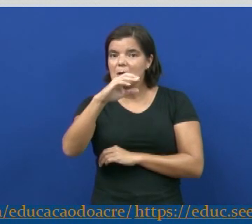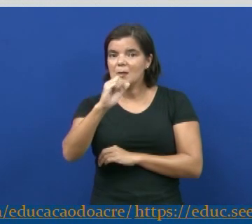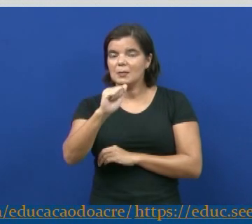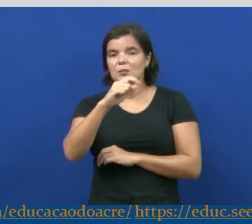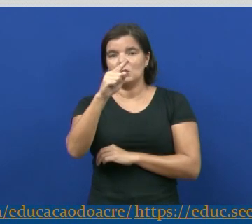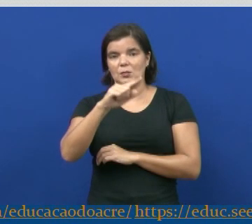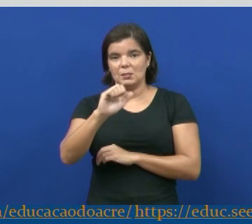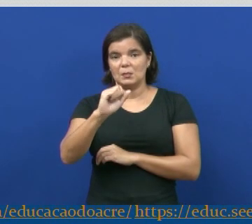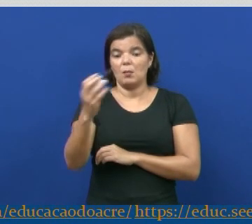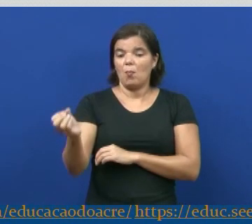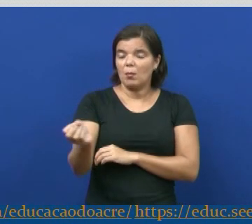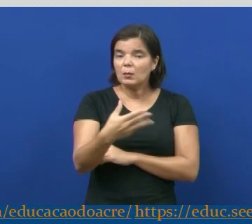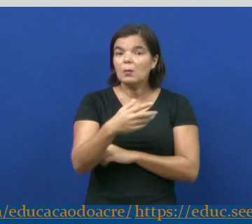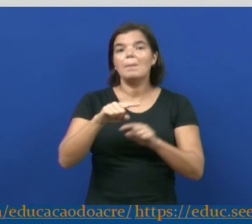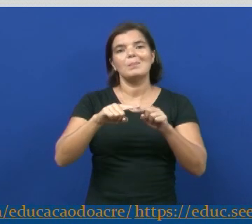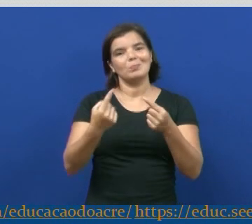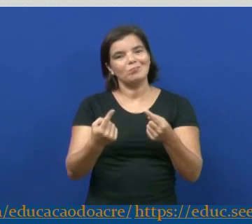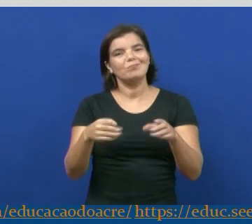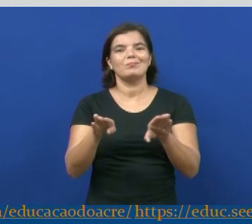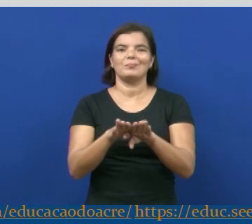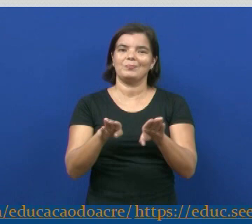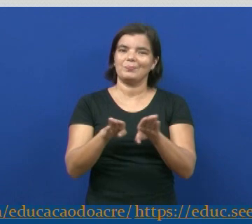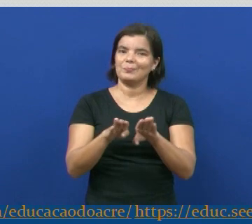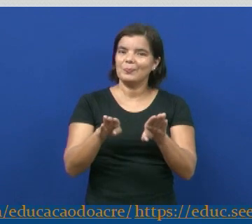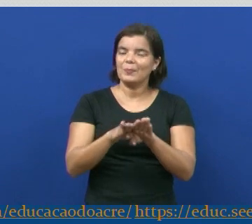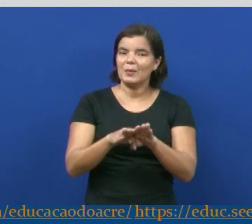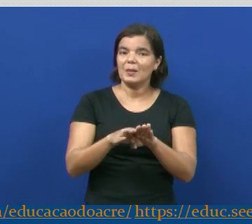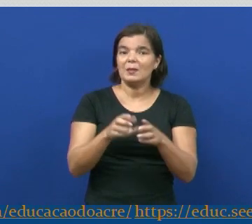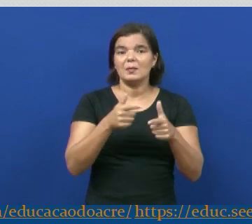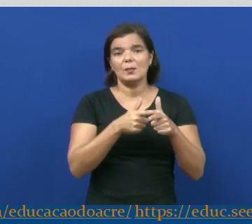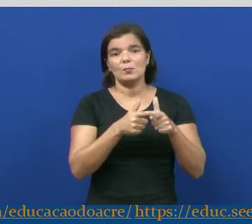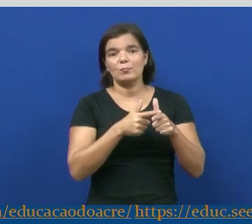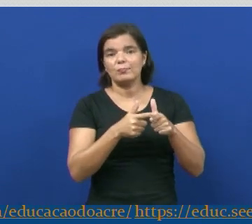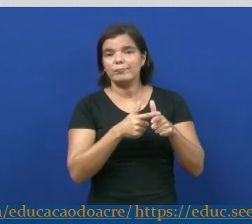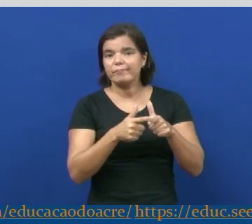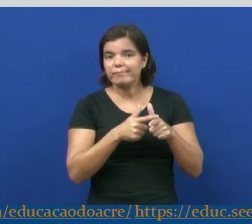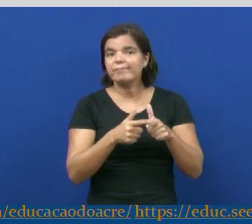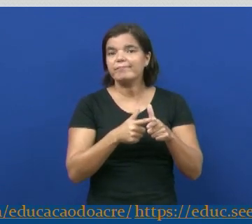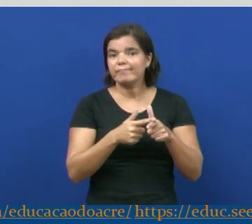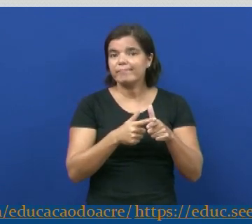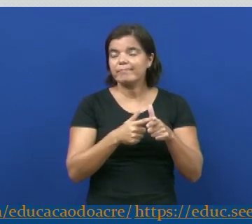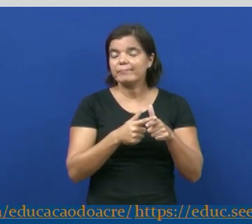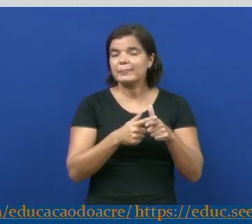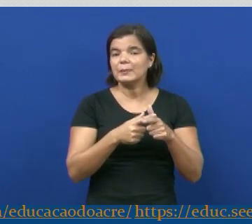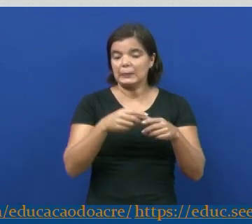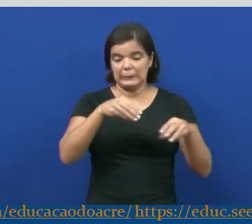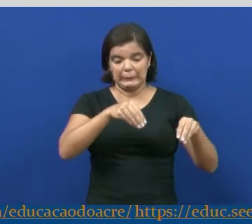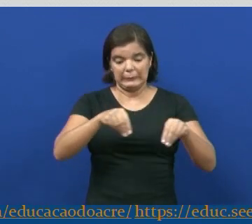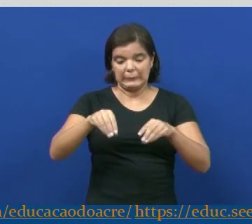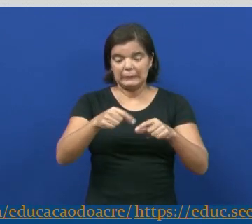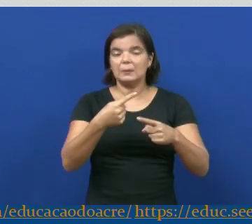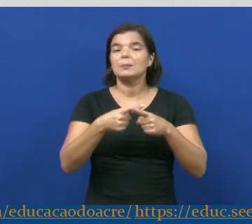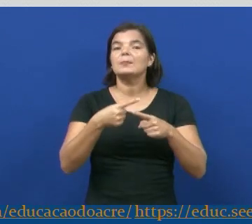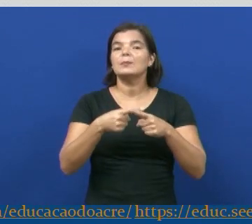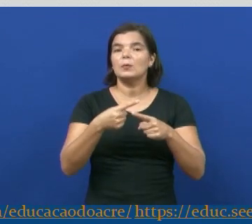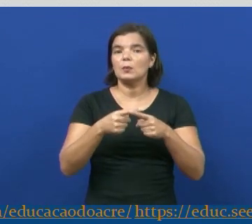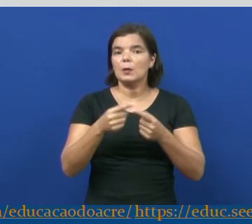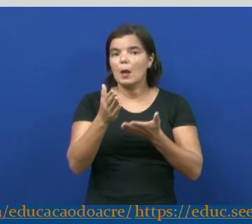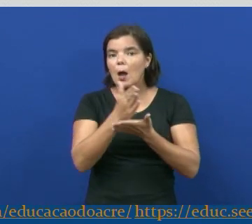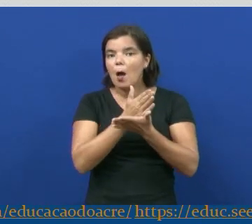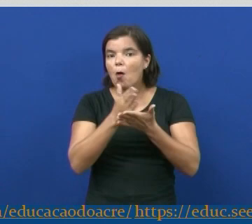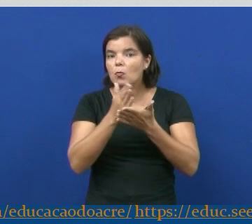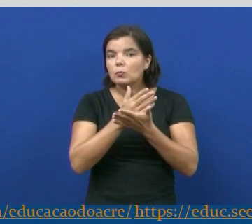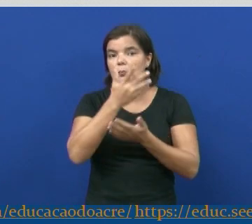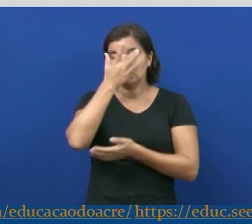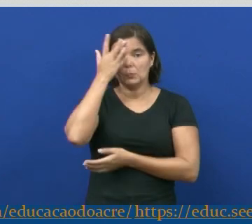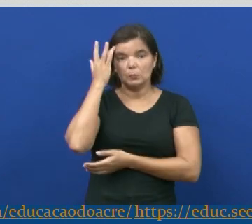é inovadora, mas, porém, ela tem as suas consequências, né, nesse meio rural. Por quê? A boa parte